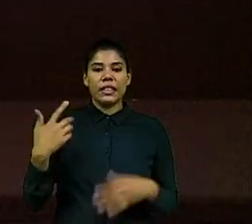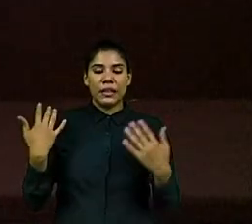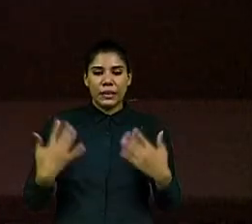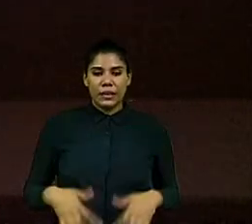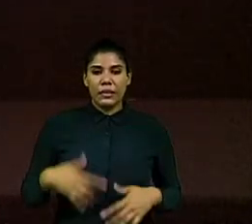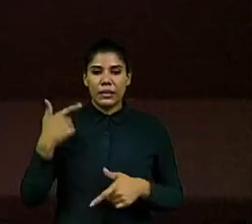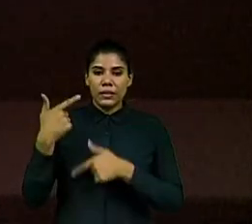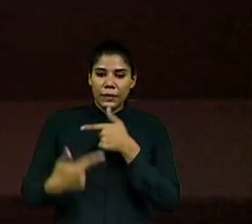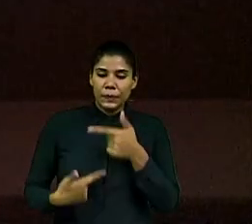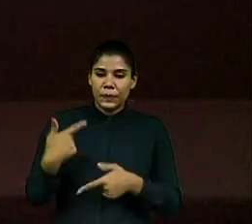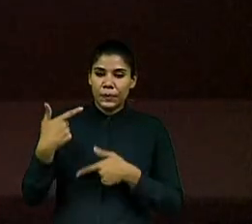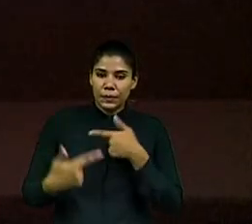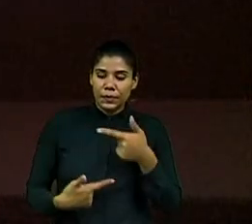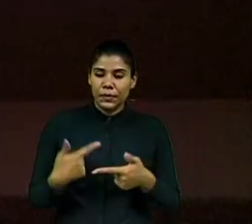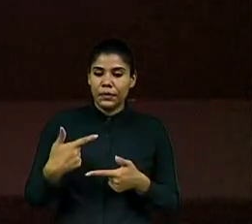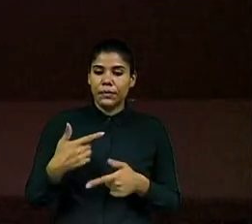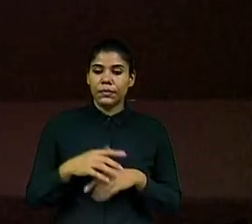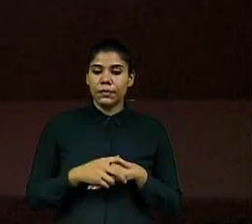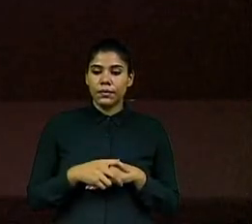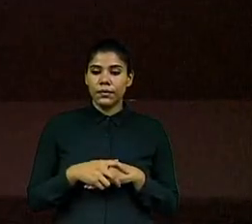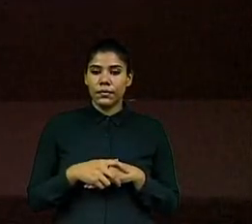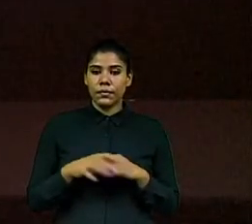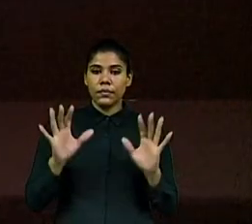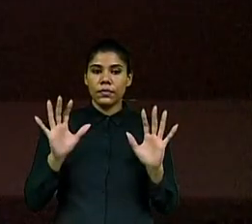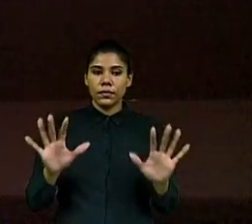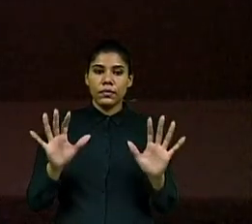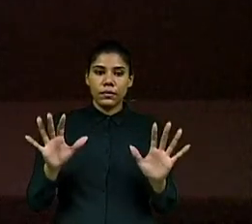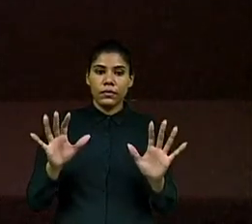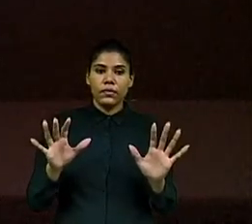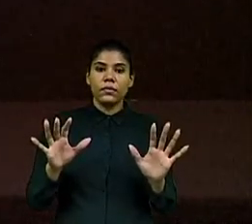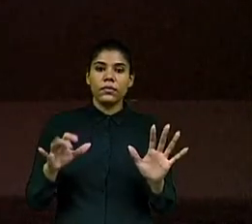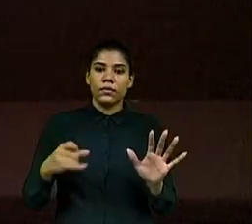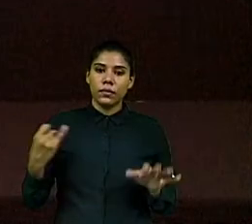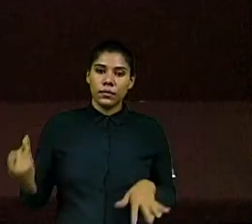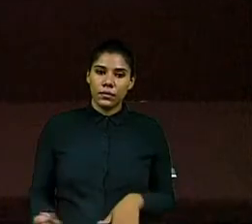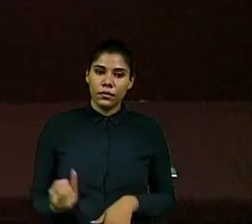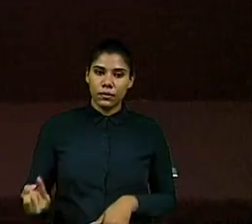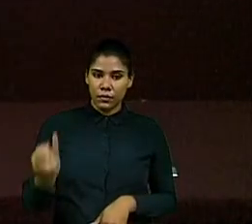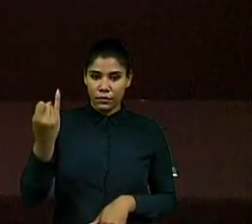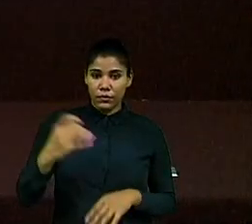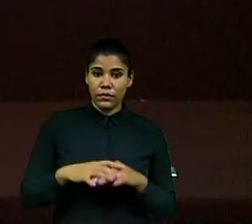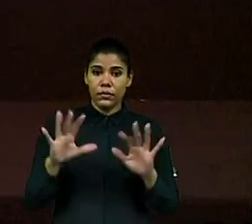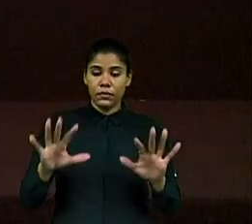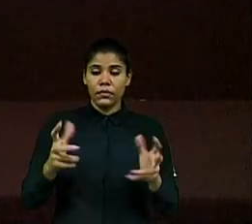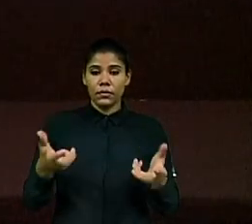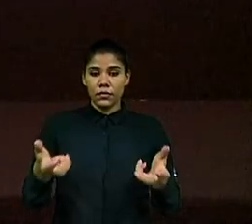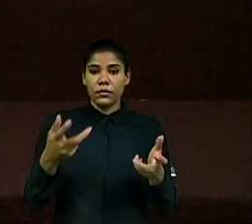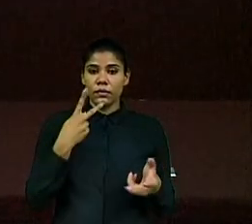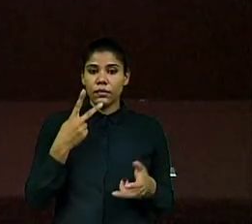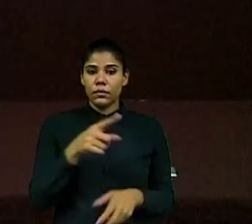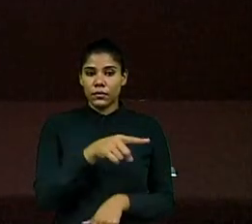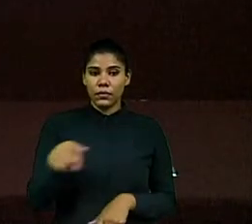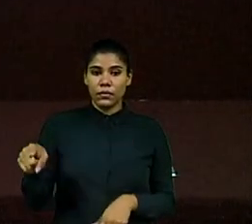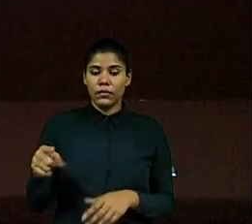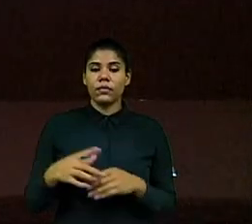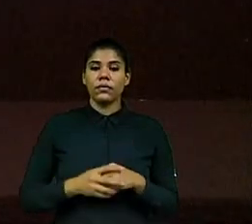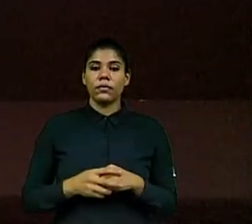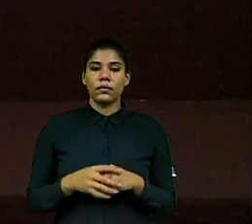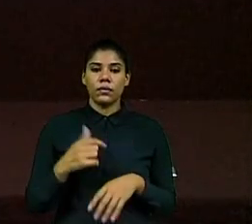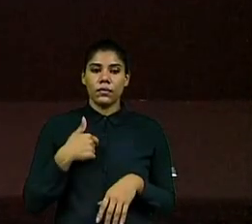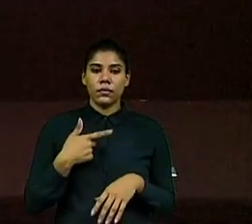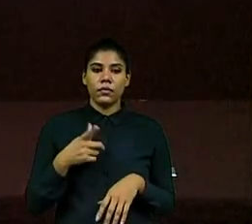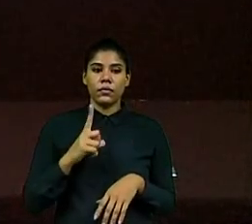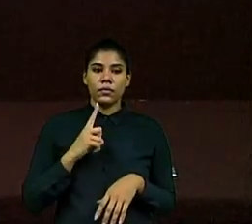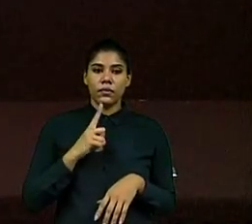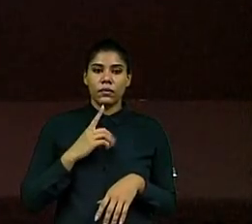né trabalhado mas muito gratificante mas eu gostaria de dizer que hoje eu consigo ter o prazer